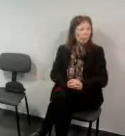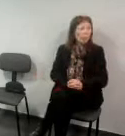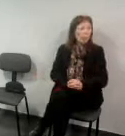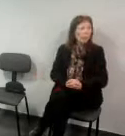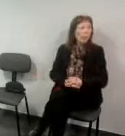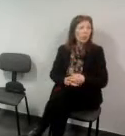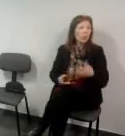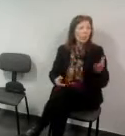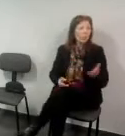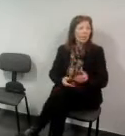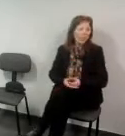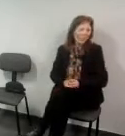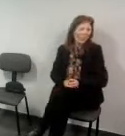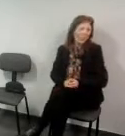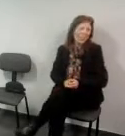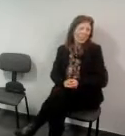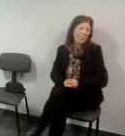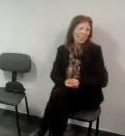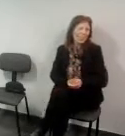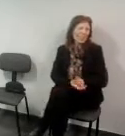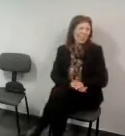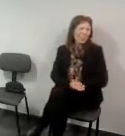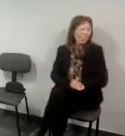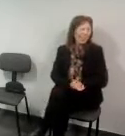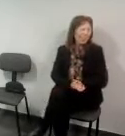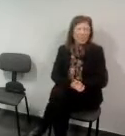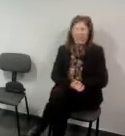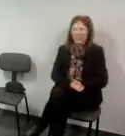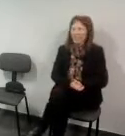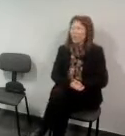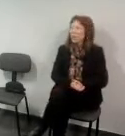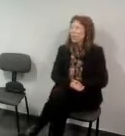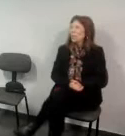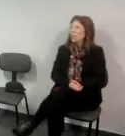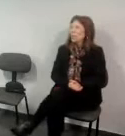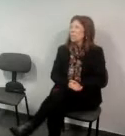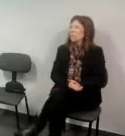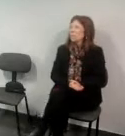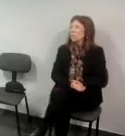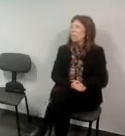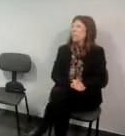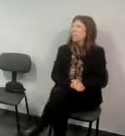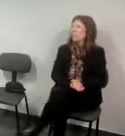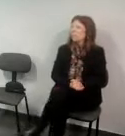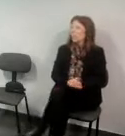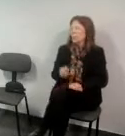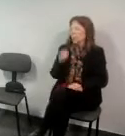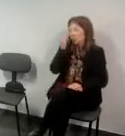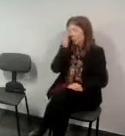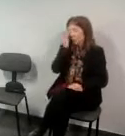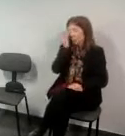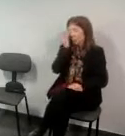lado também. Utilizem na vida. Então, aí nós vamos falar um pouquinho da baixa imunidade. Esse tema eu acho bem interessante, inclusive